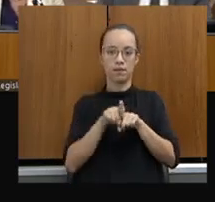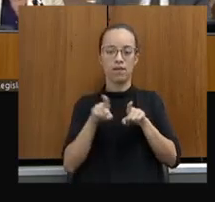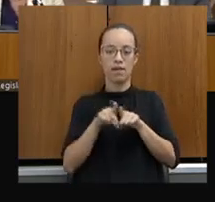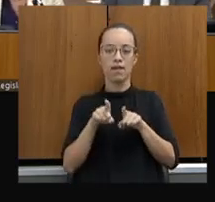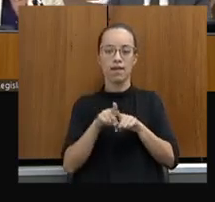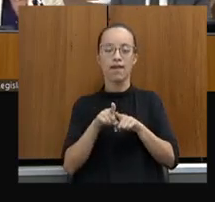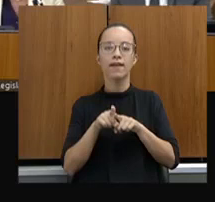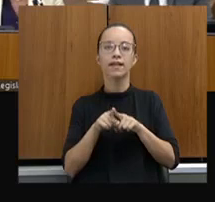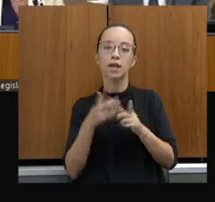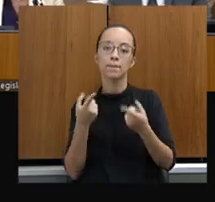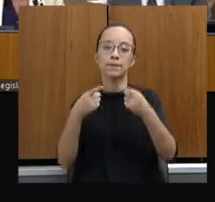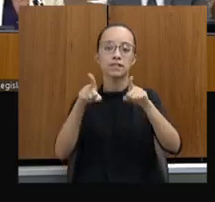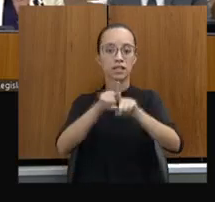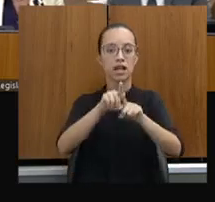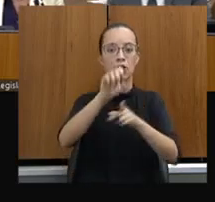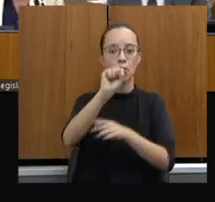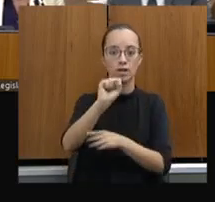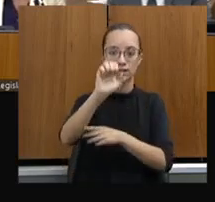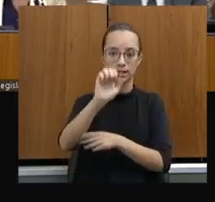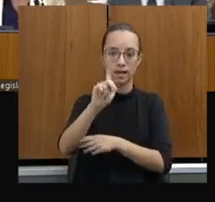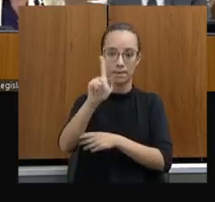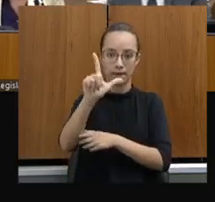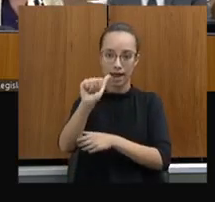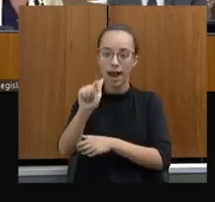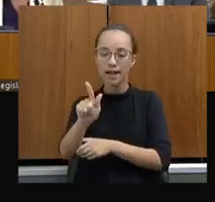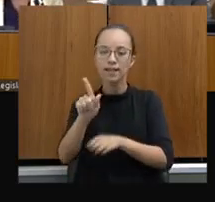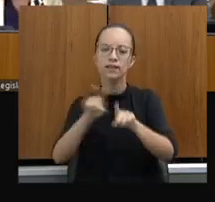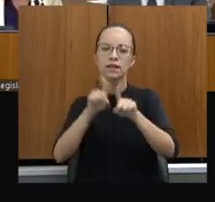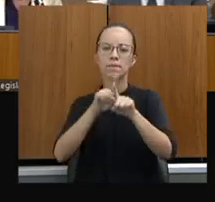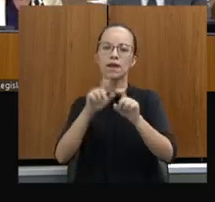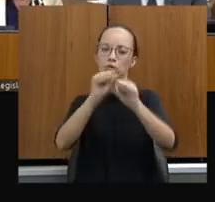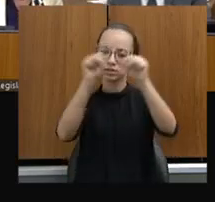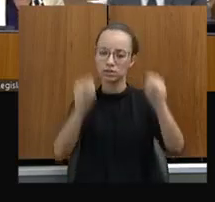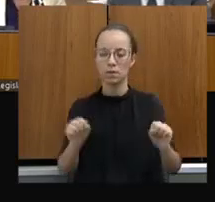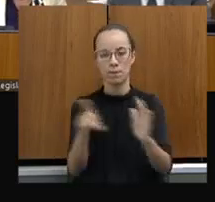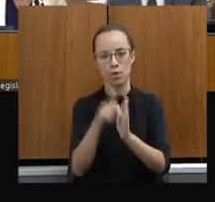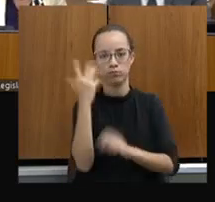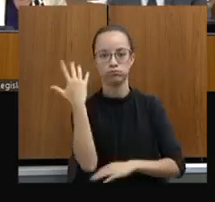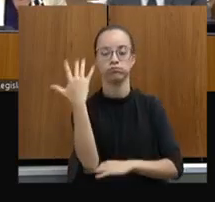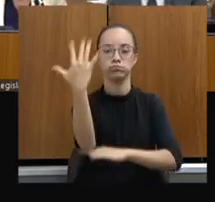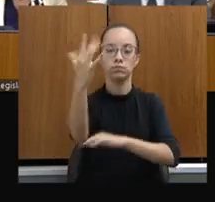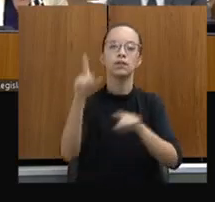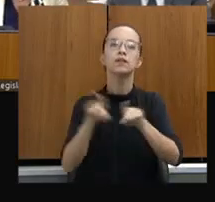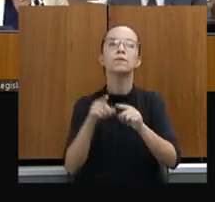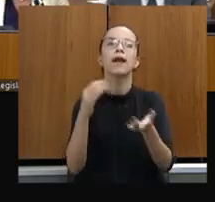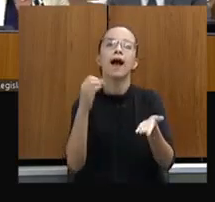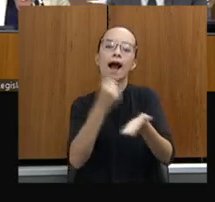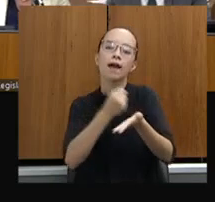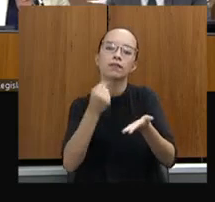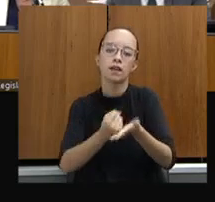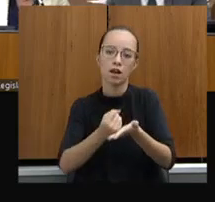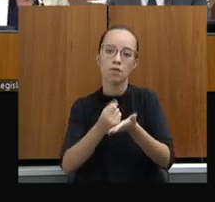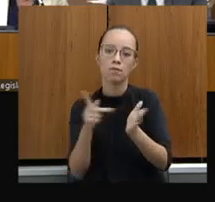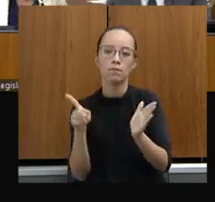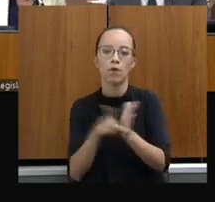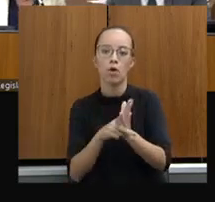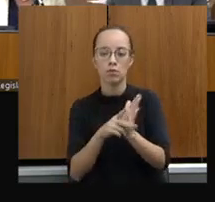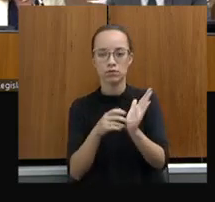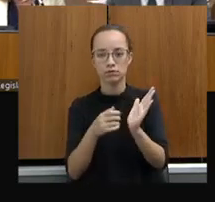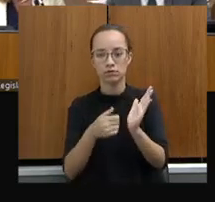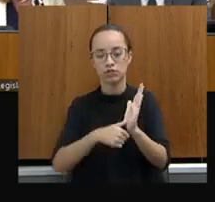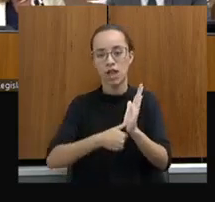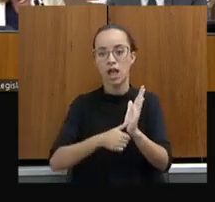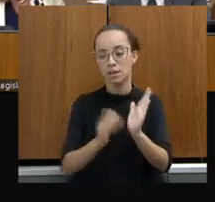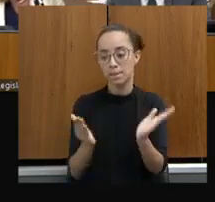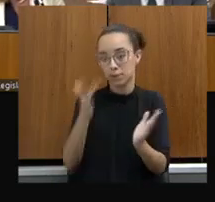pelo nosso poder de parceria com a Seplag e com sistema de Meio Ambiente nós temos o sistema da carteira de identidade para Pessoas com Transtorno